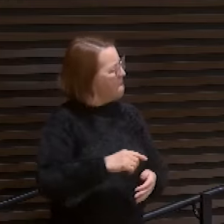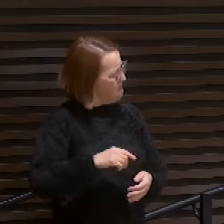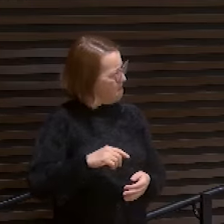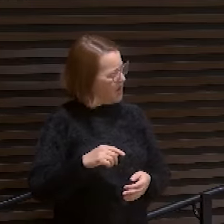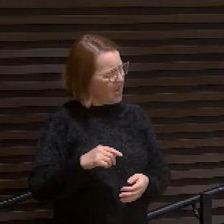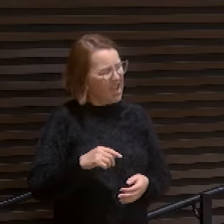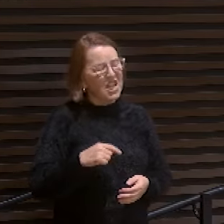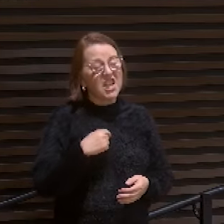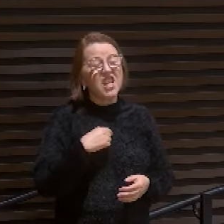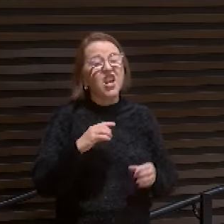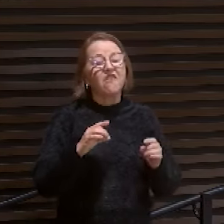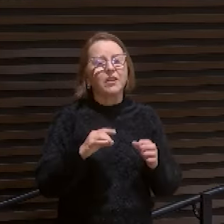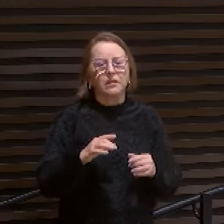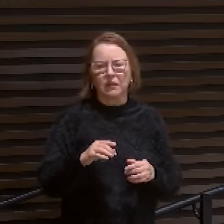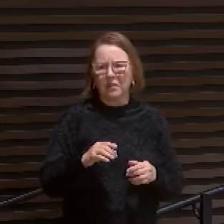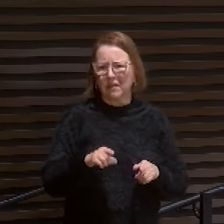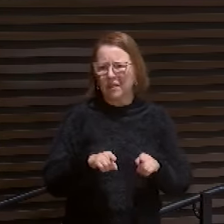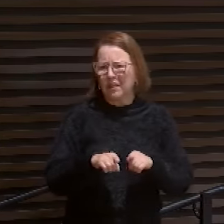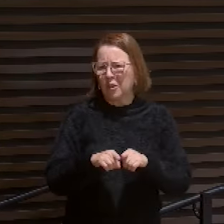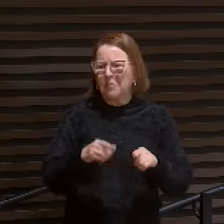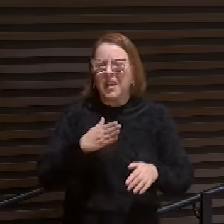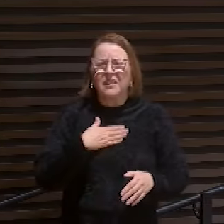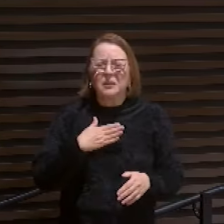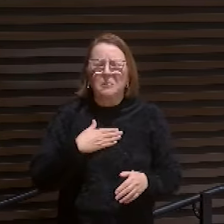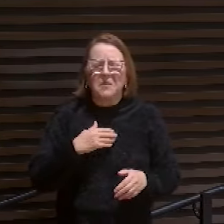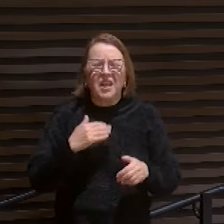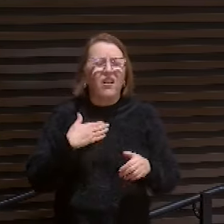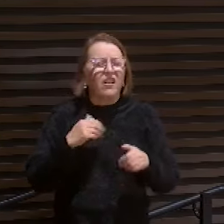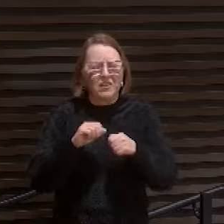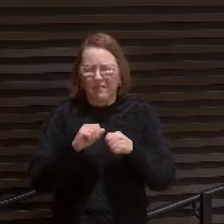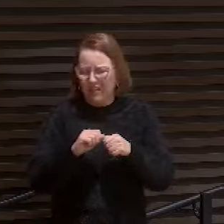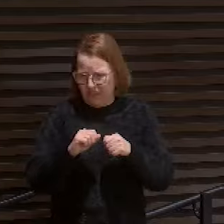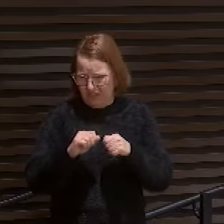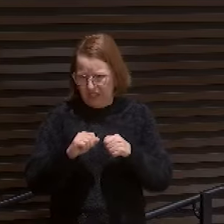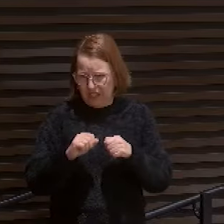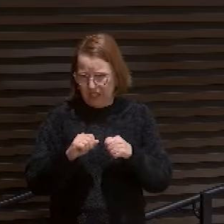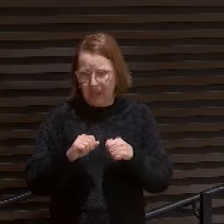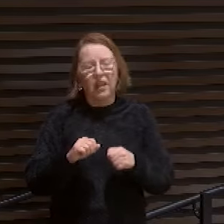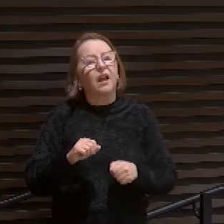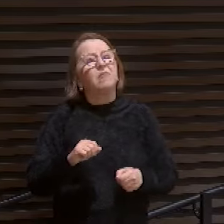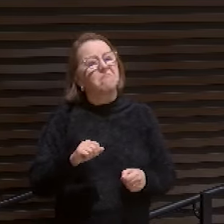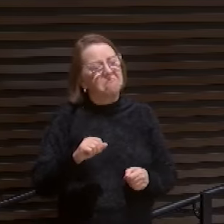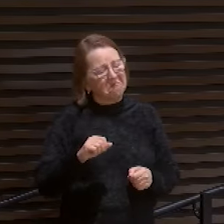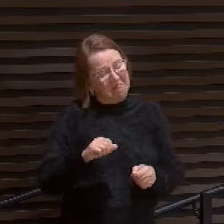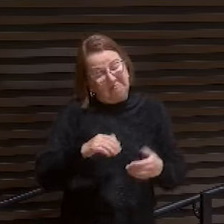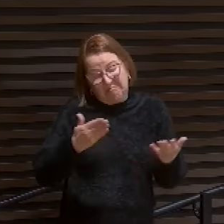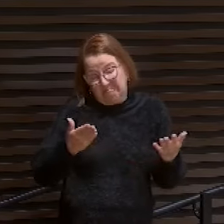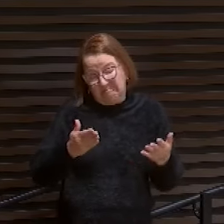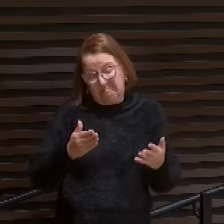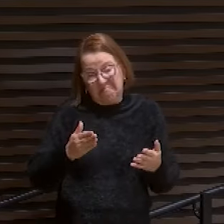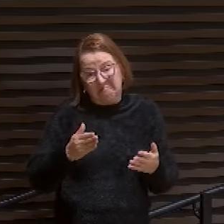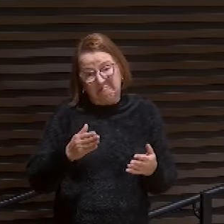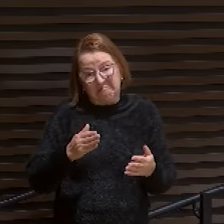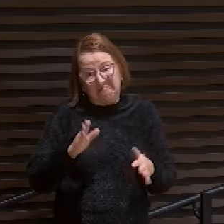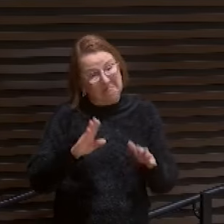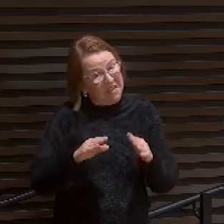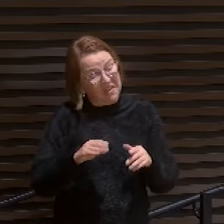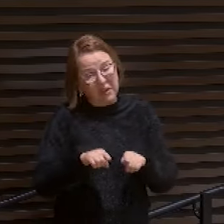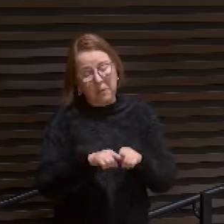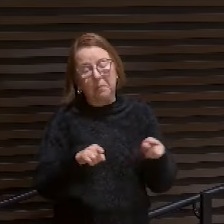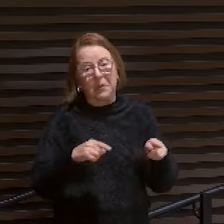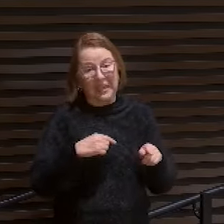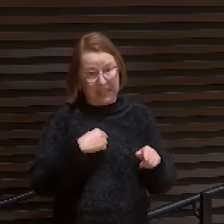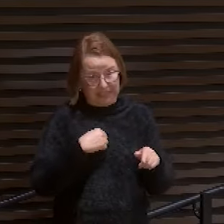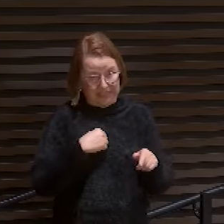comprar. Mas ele é meu, fui eu que fiz. Ele disse: sim, você pode ter feito, mas esse barco eu recebi de uma pessoa